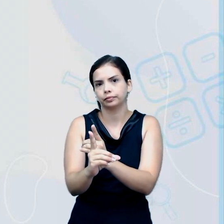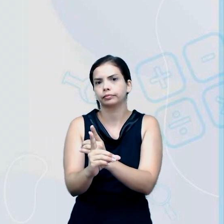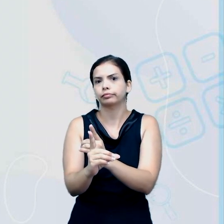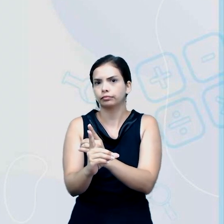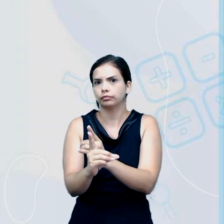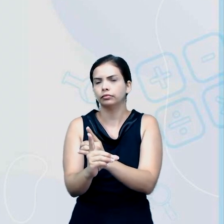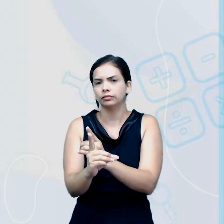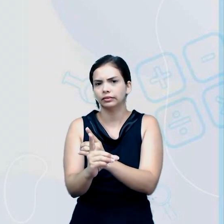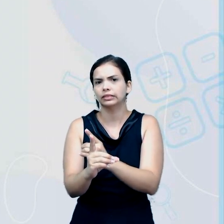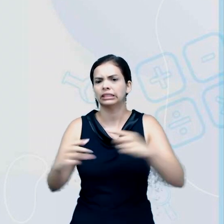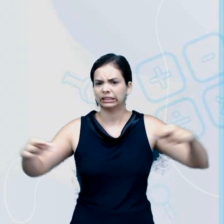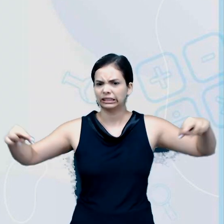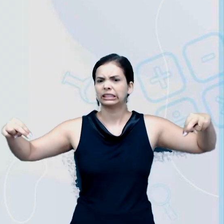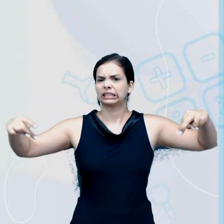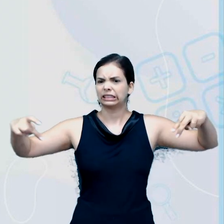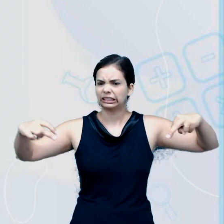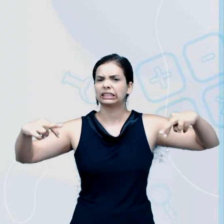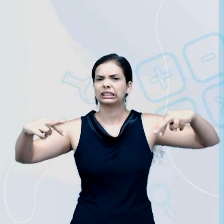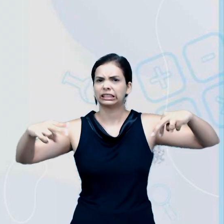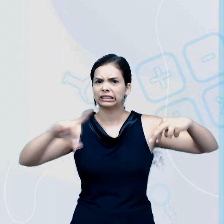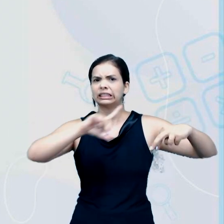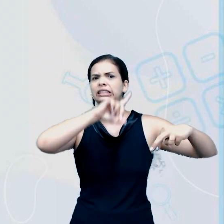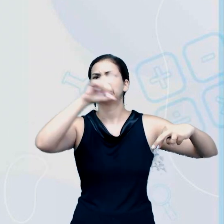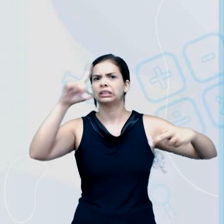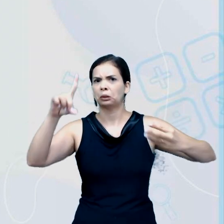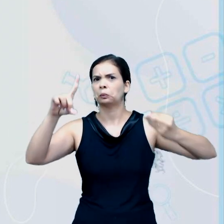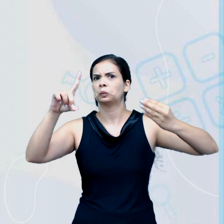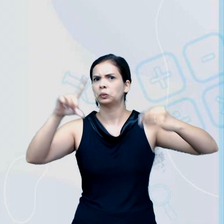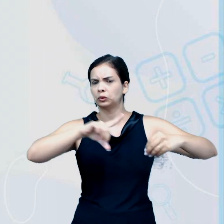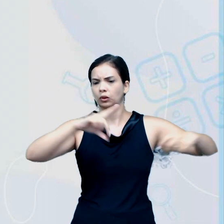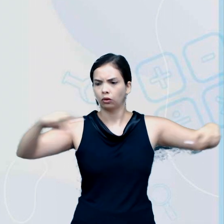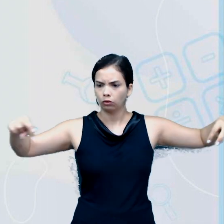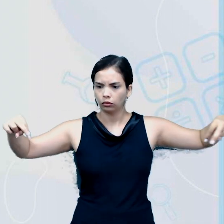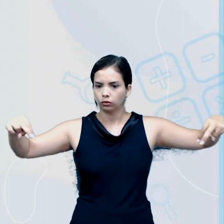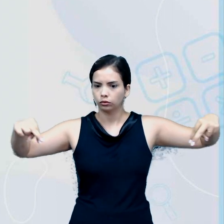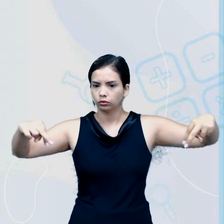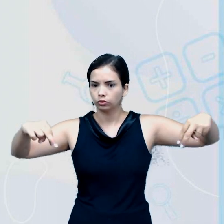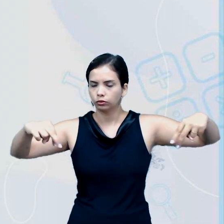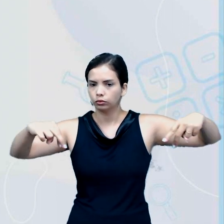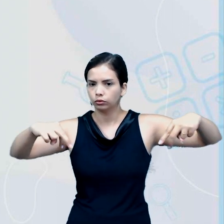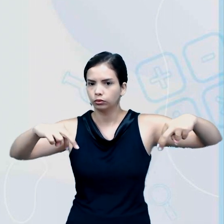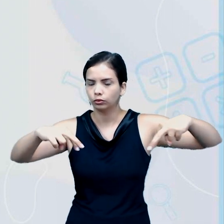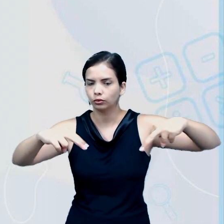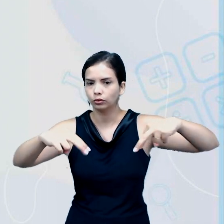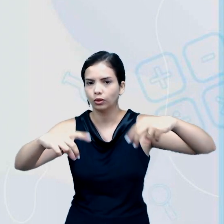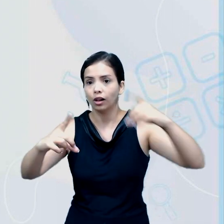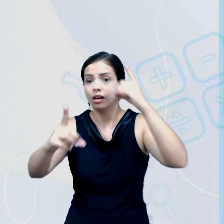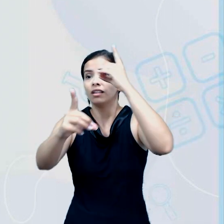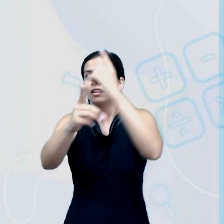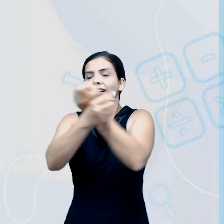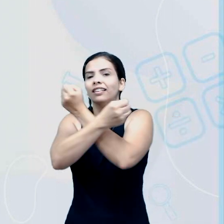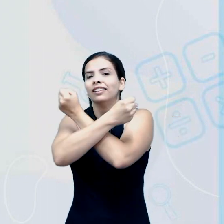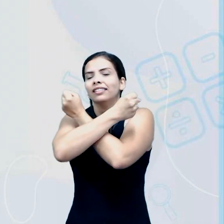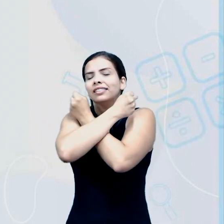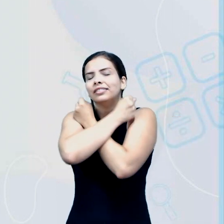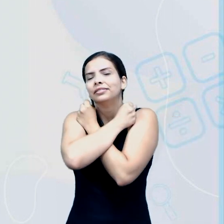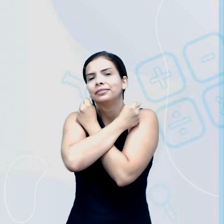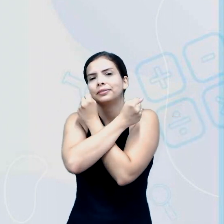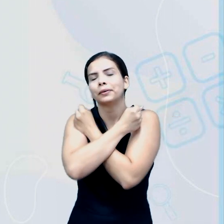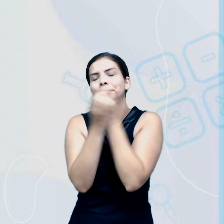caminharam por dias até se encontrar e quando eles se encontraram eles deram um abraço